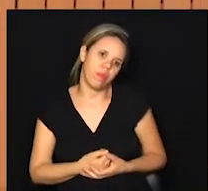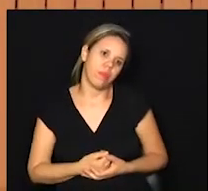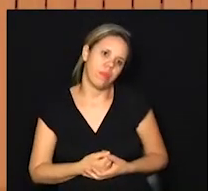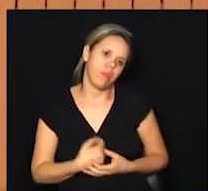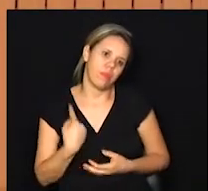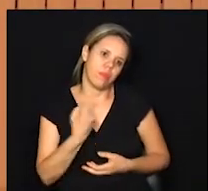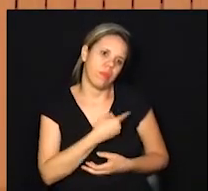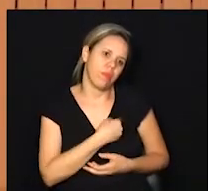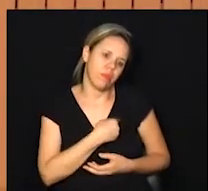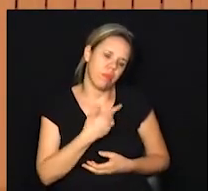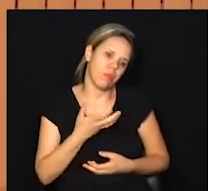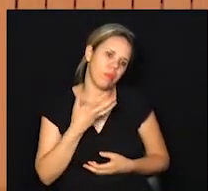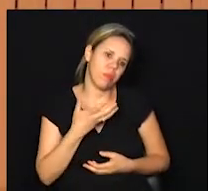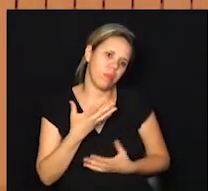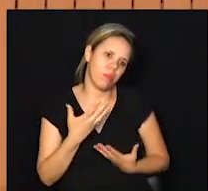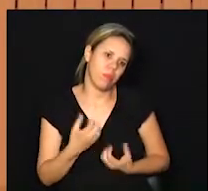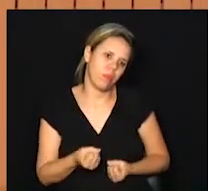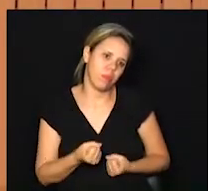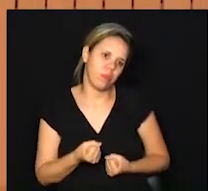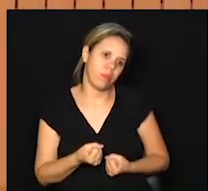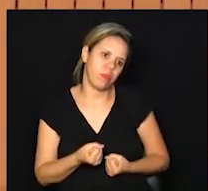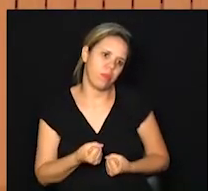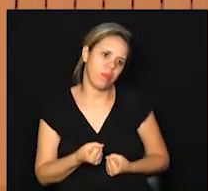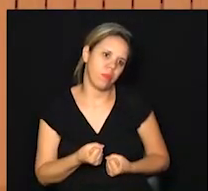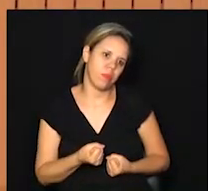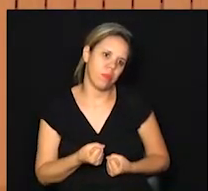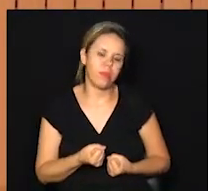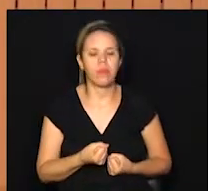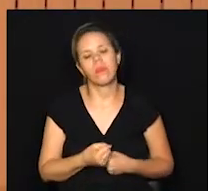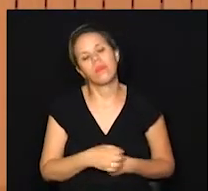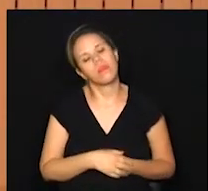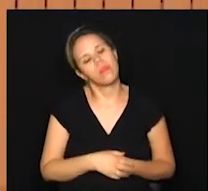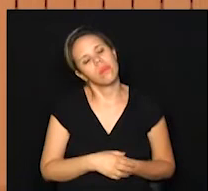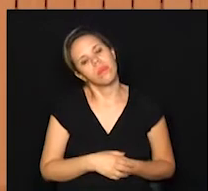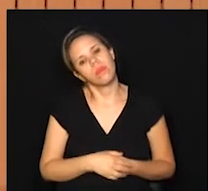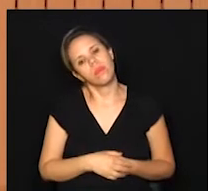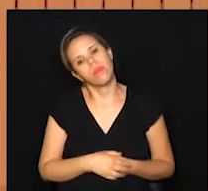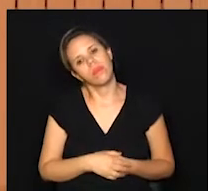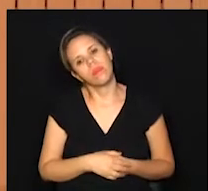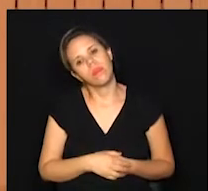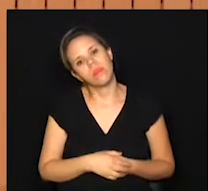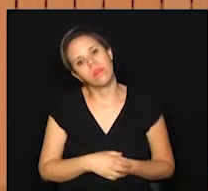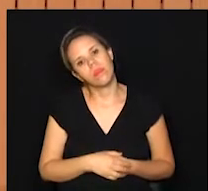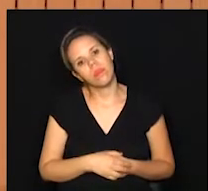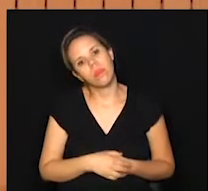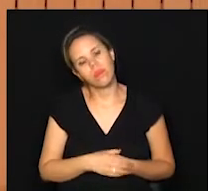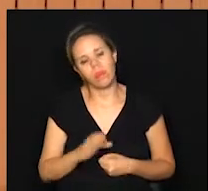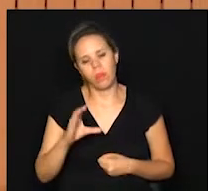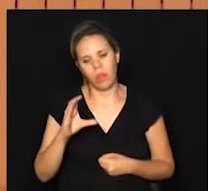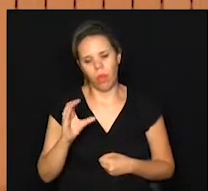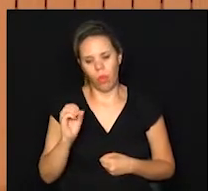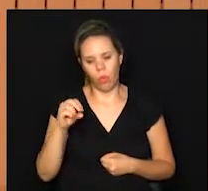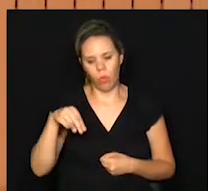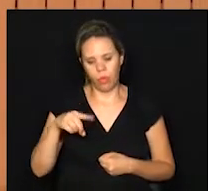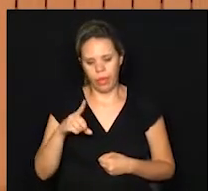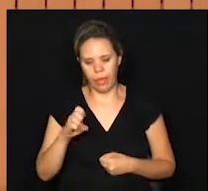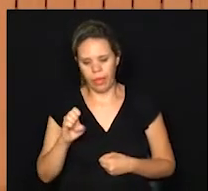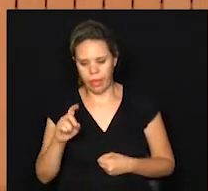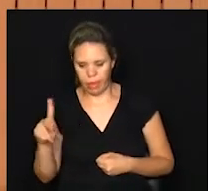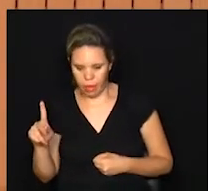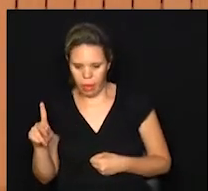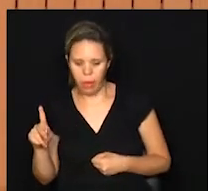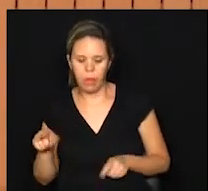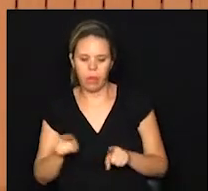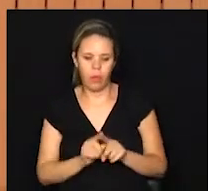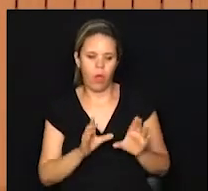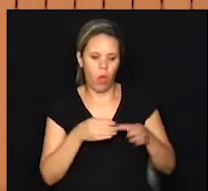nós queremos e vamos, né, tanto para o CONDEP, como para a Comissão